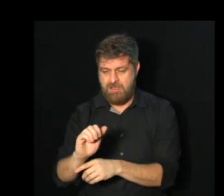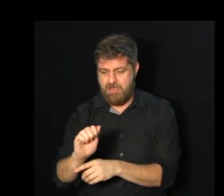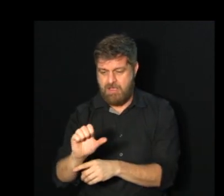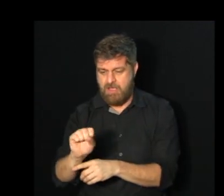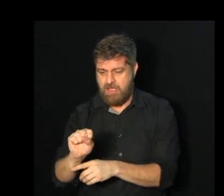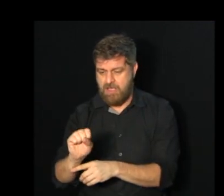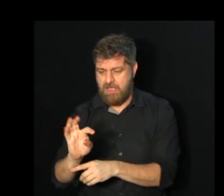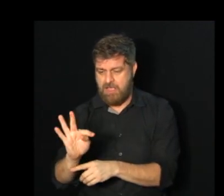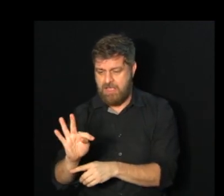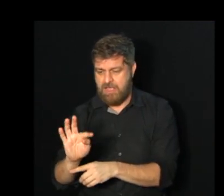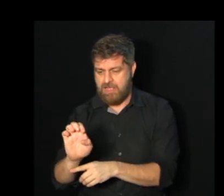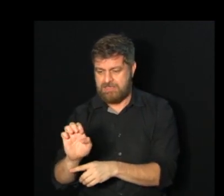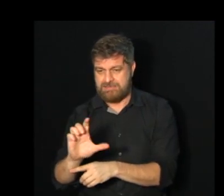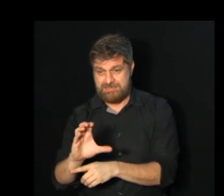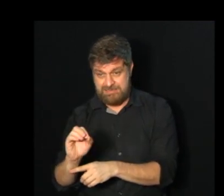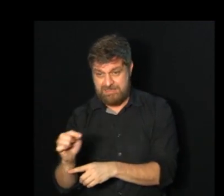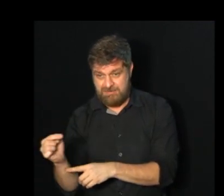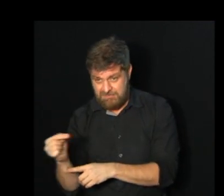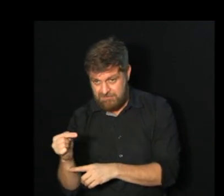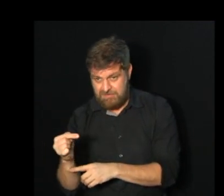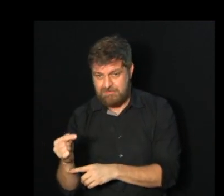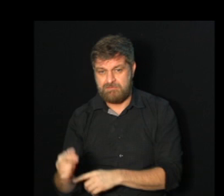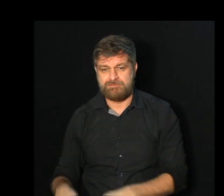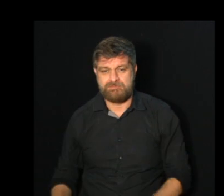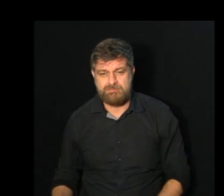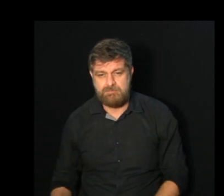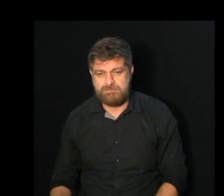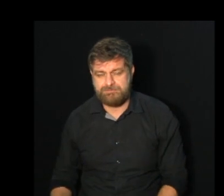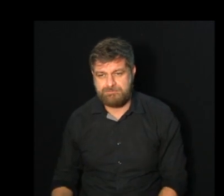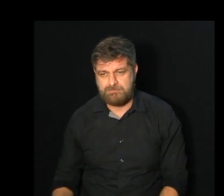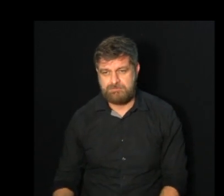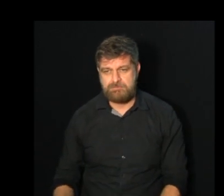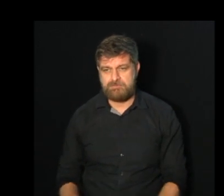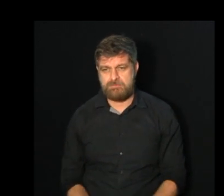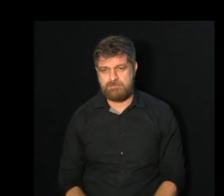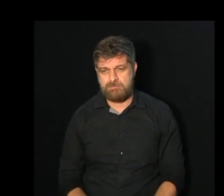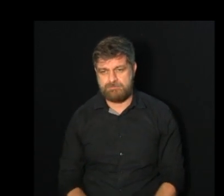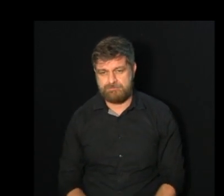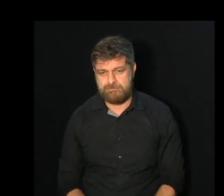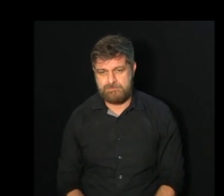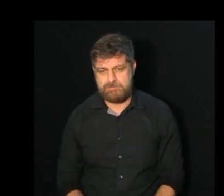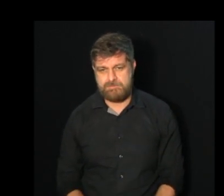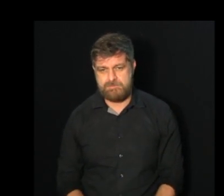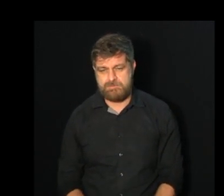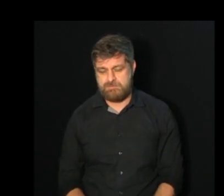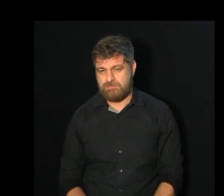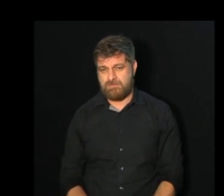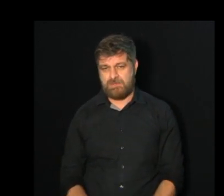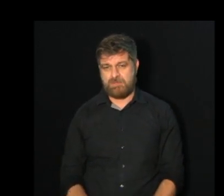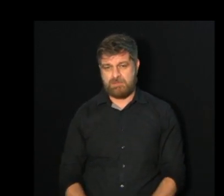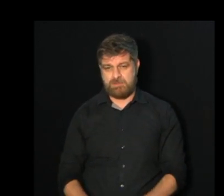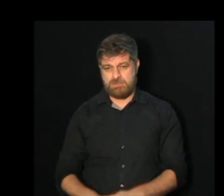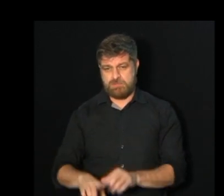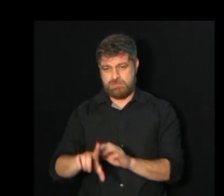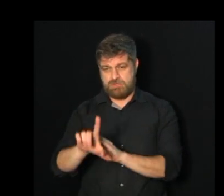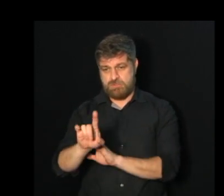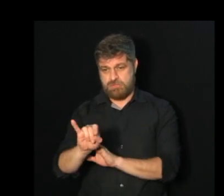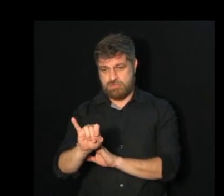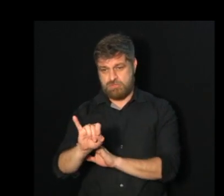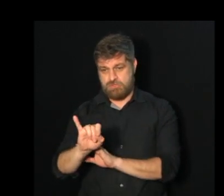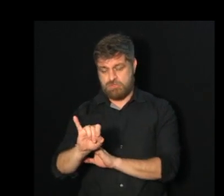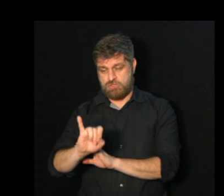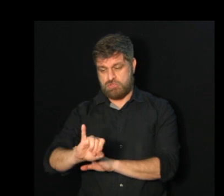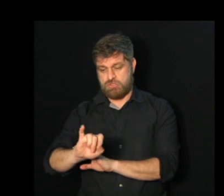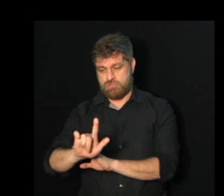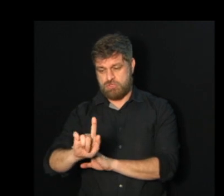que faz a interligação do receptor e transmissão. Ela é totalmente digital, né? Propicia contatos